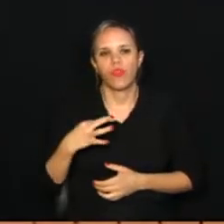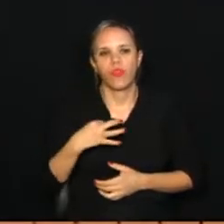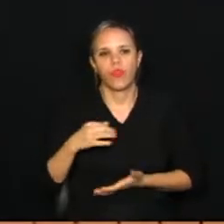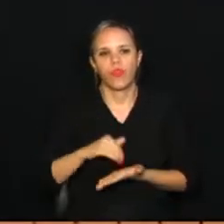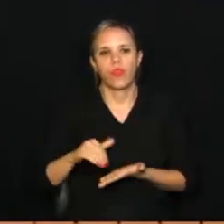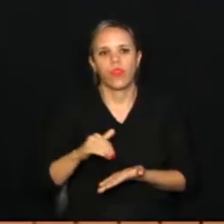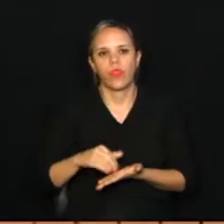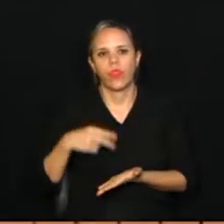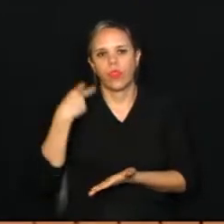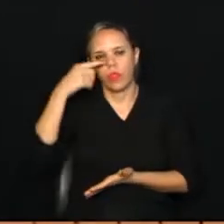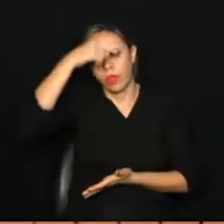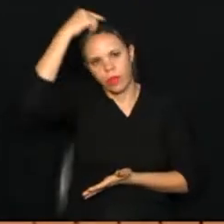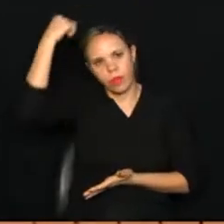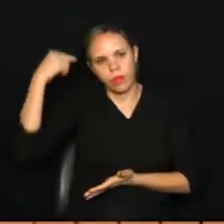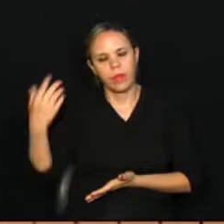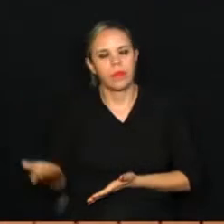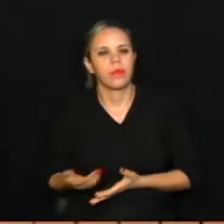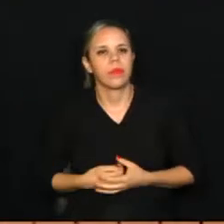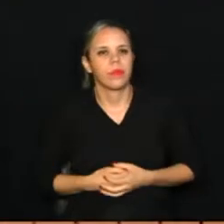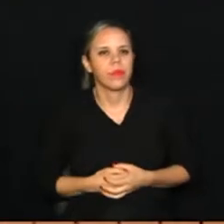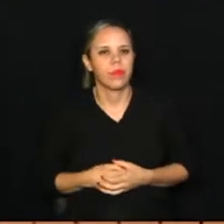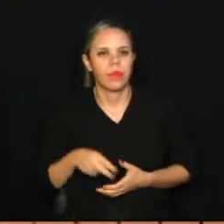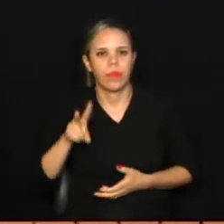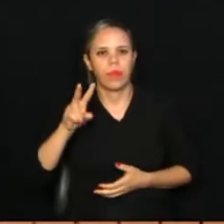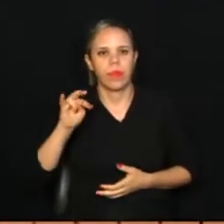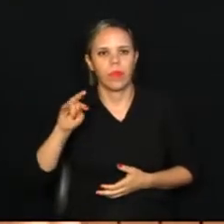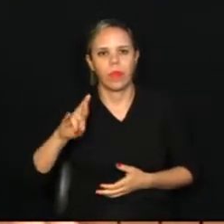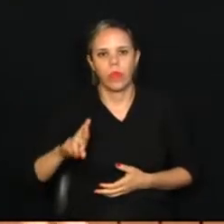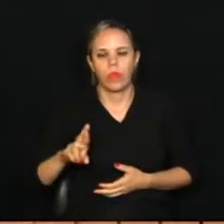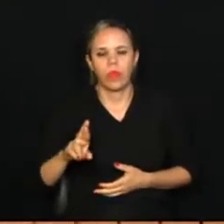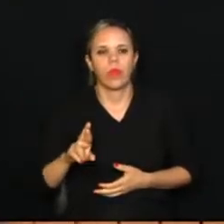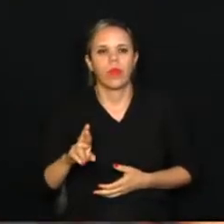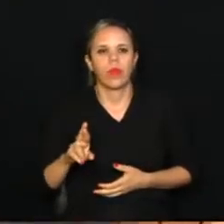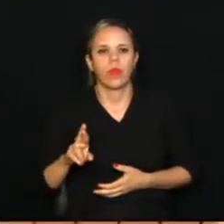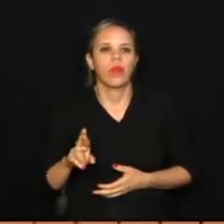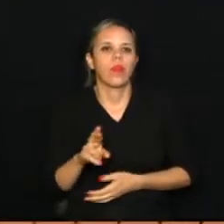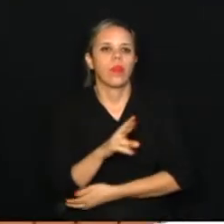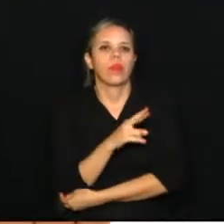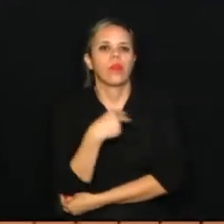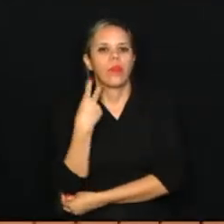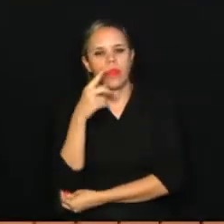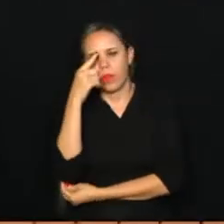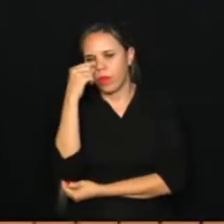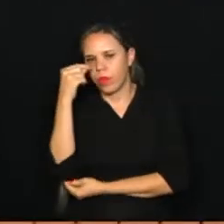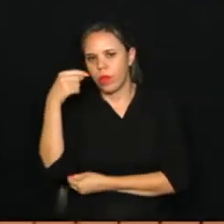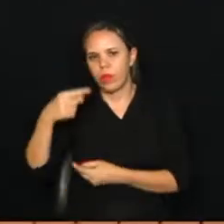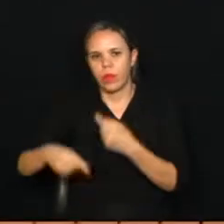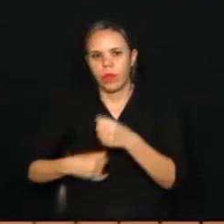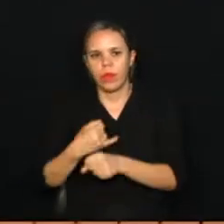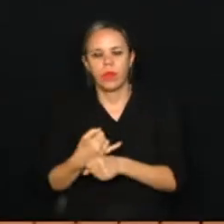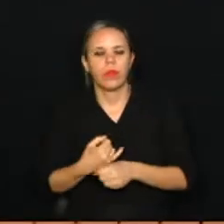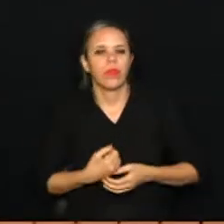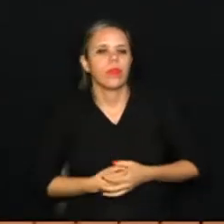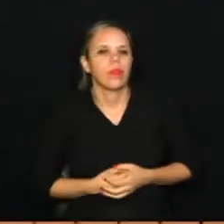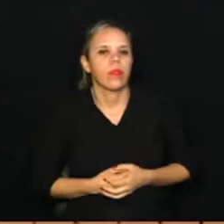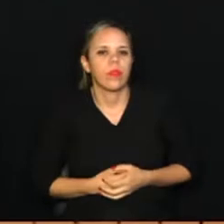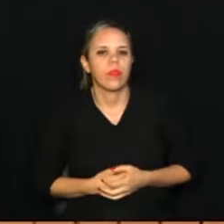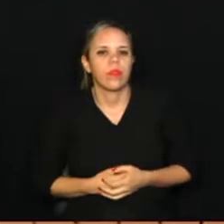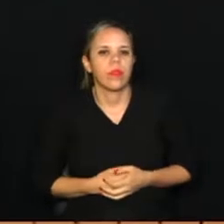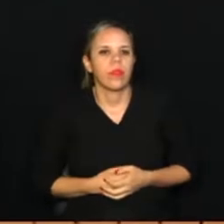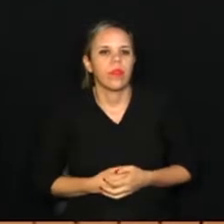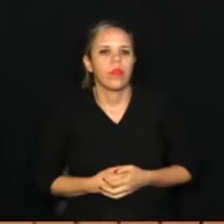Paulo Gaspar. E eu vi que o Arnaldo Salvetti entrou aqui, mas já caiu pelo jeito, né? Lembrando